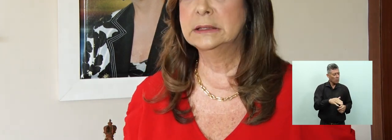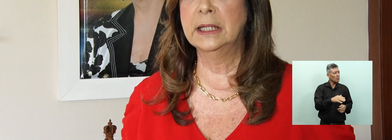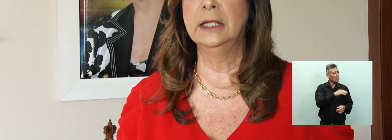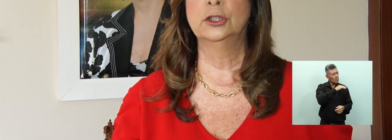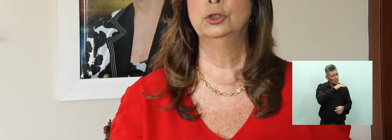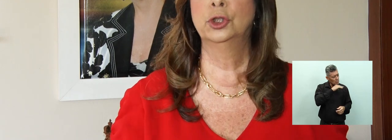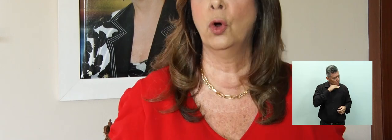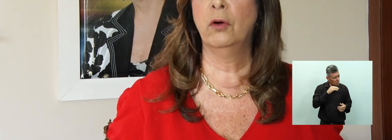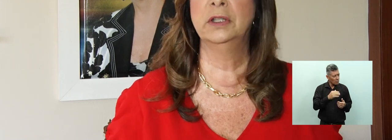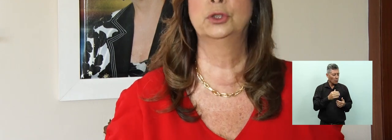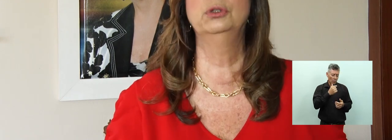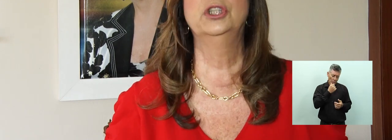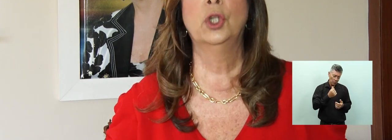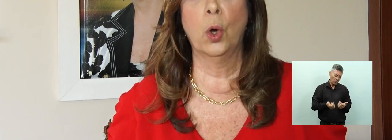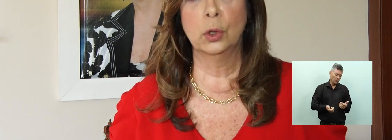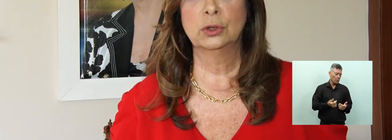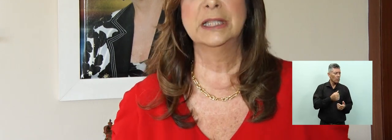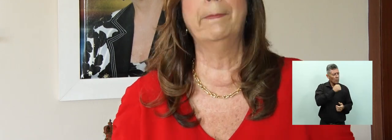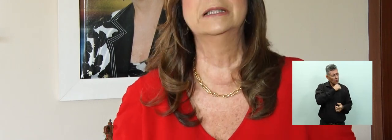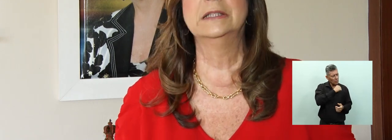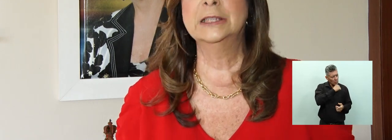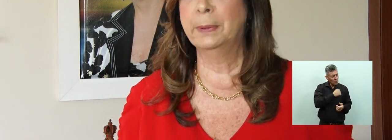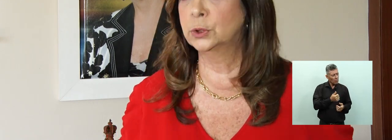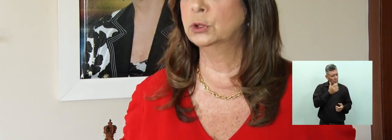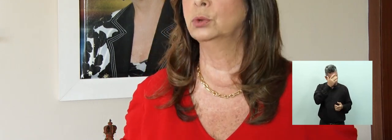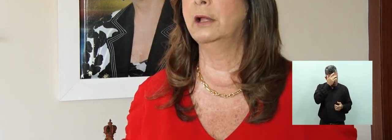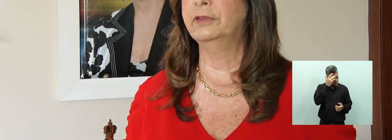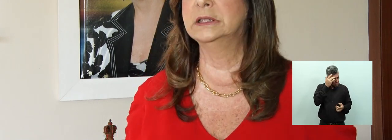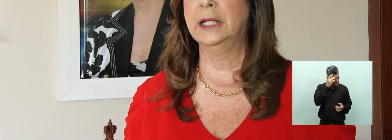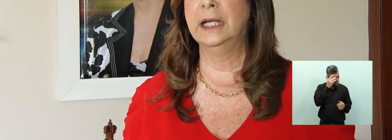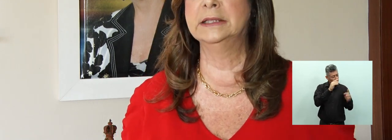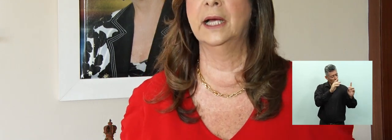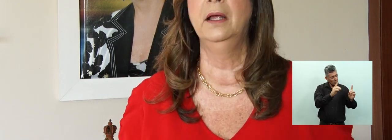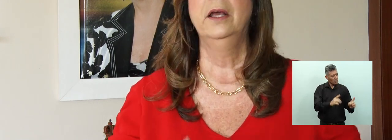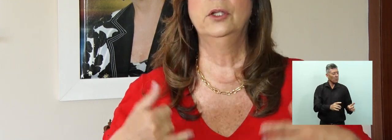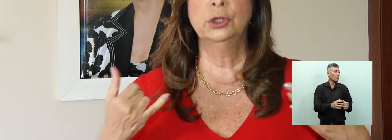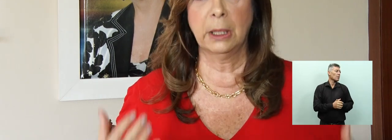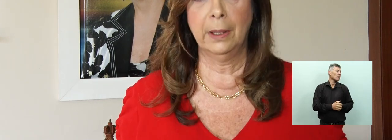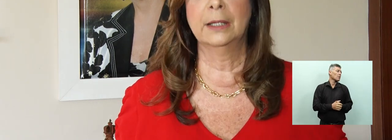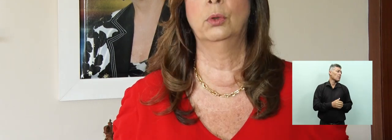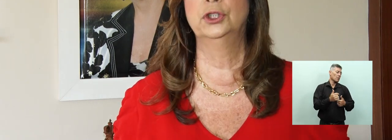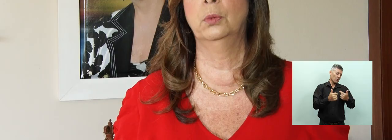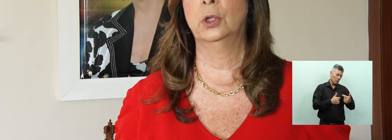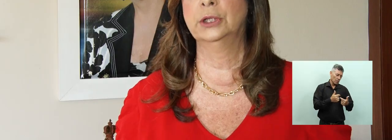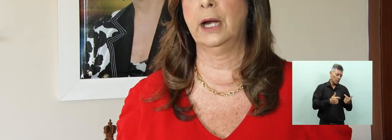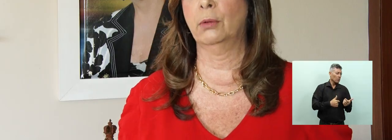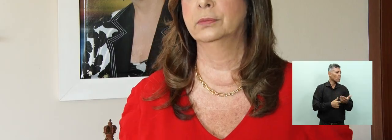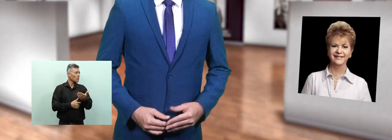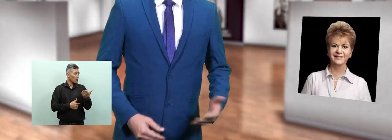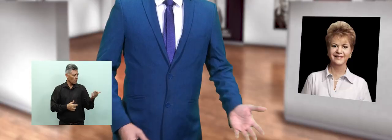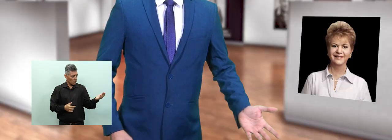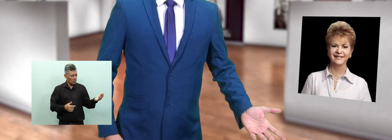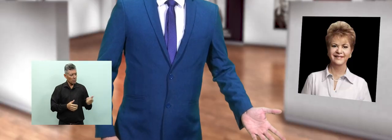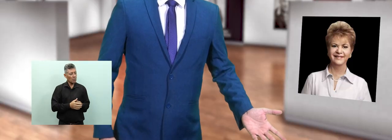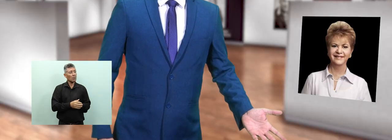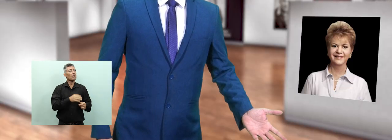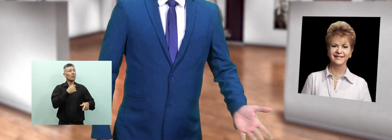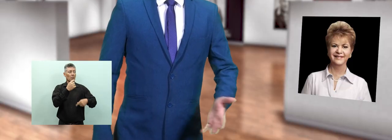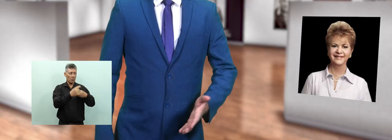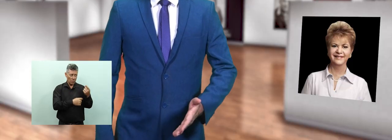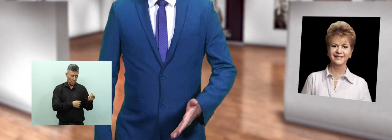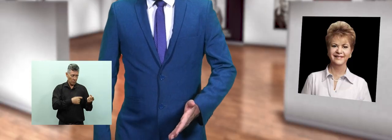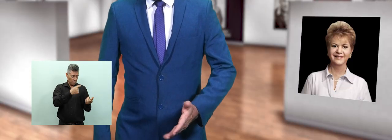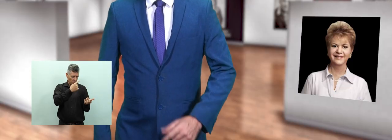dos adolescentes, dos jovens, dos idosos, das pessoas com deficiência e dos trabalhadores de um modo geral. Depois da